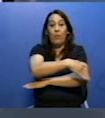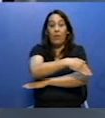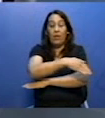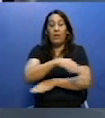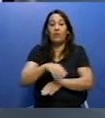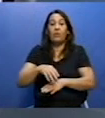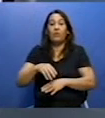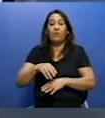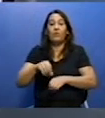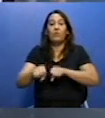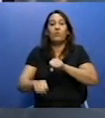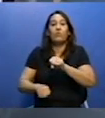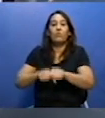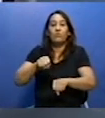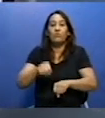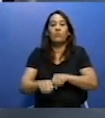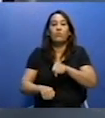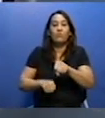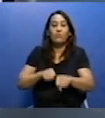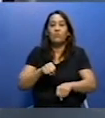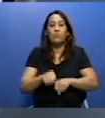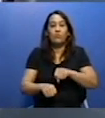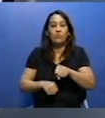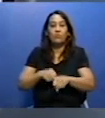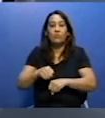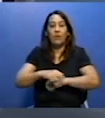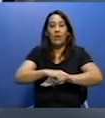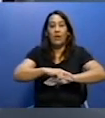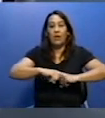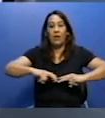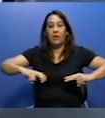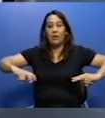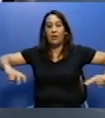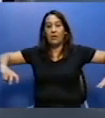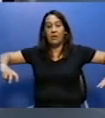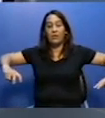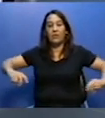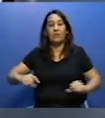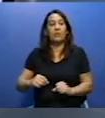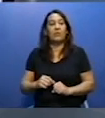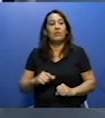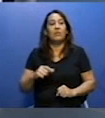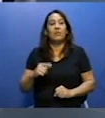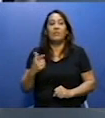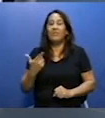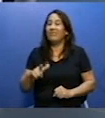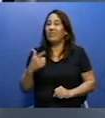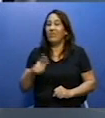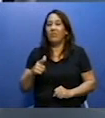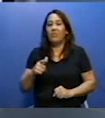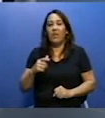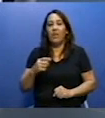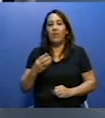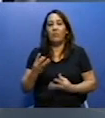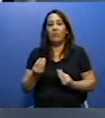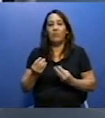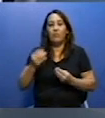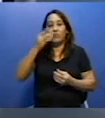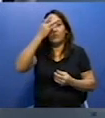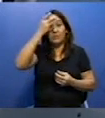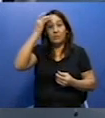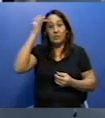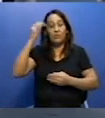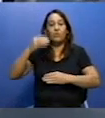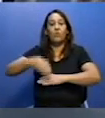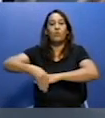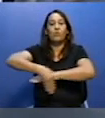para ciclista, onde se anda de bicicleta. Não tem pessoas na rua, mas estão aonde? Na